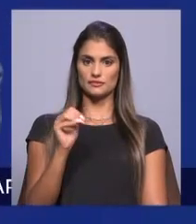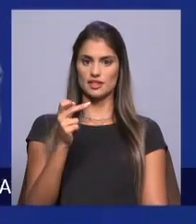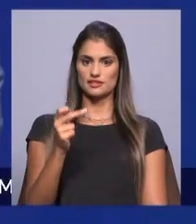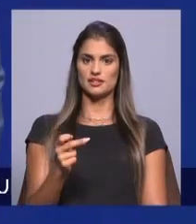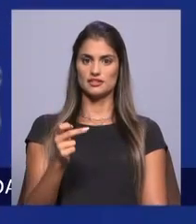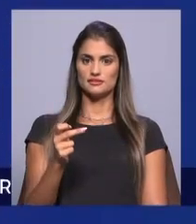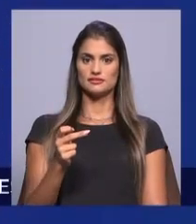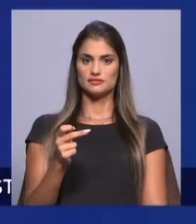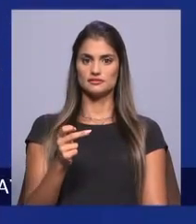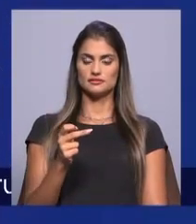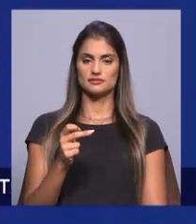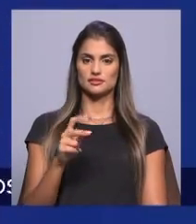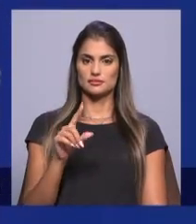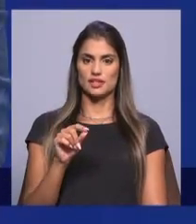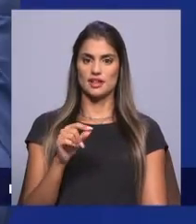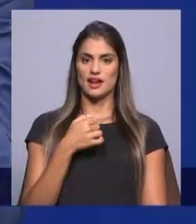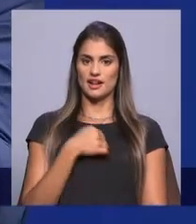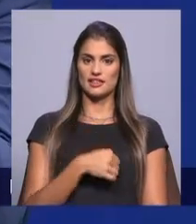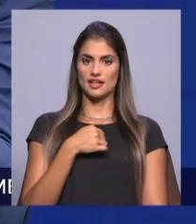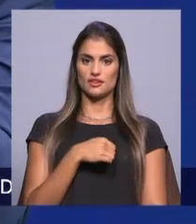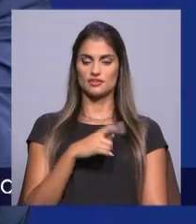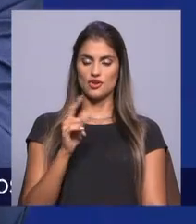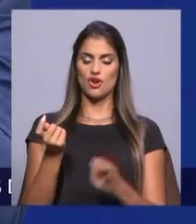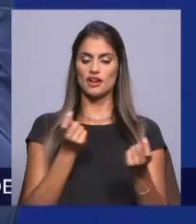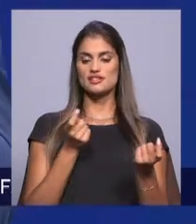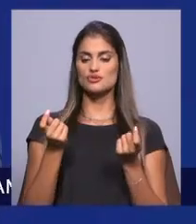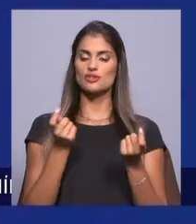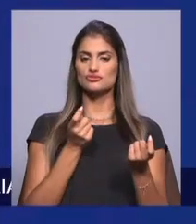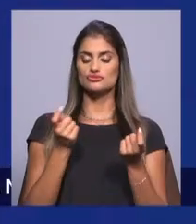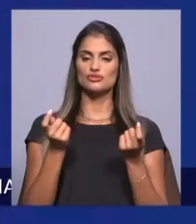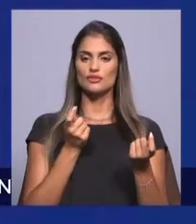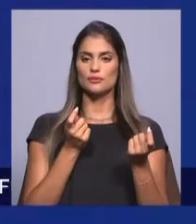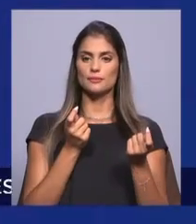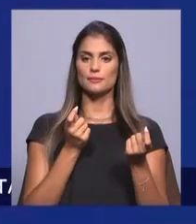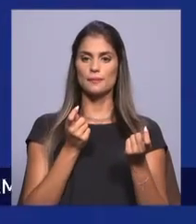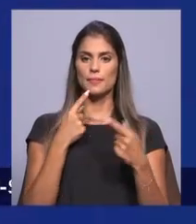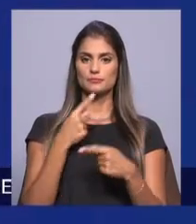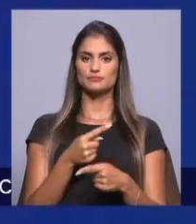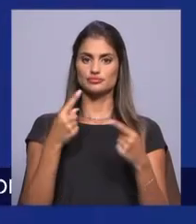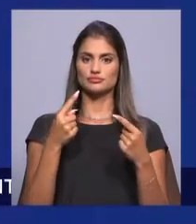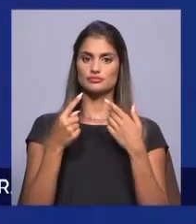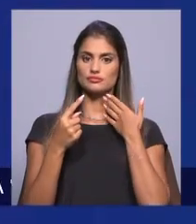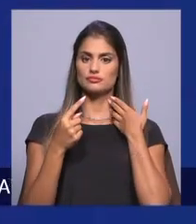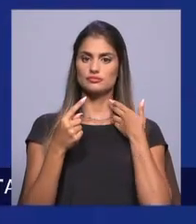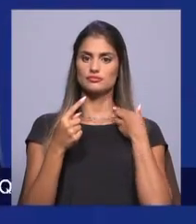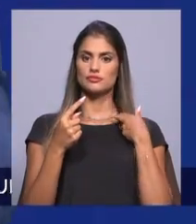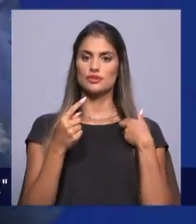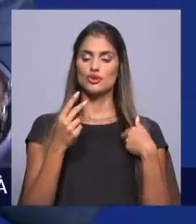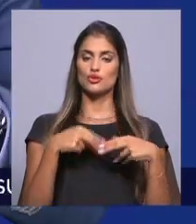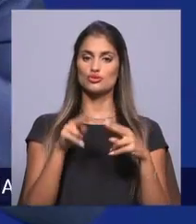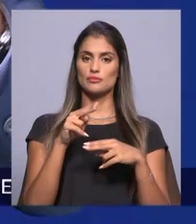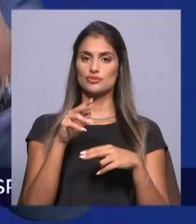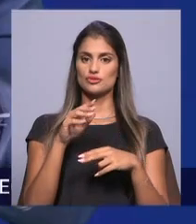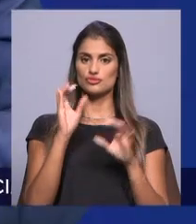Espacial Europeia e à Agência Espacial Canadiana, que são as organizações que projetaram, construíram o James Webb, e pedimos, por